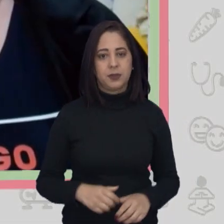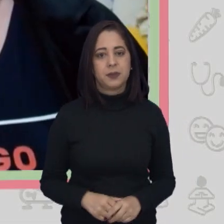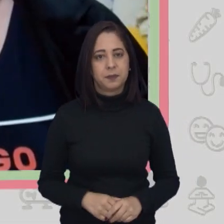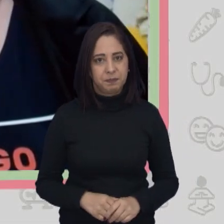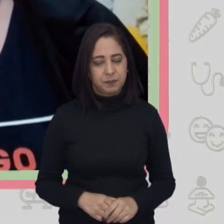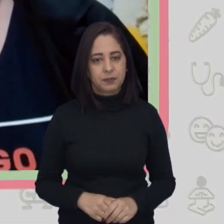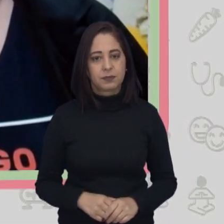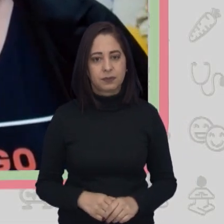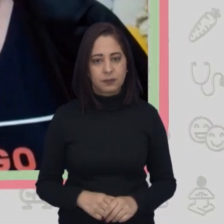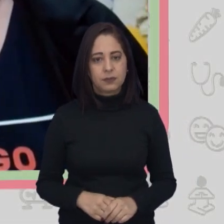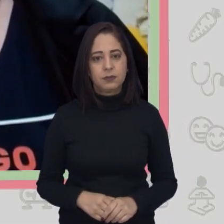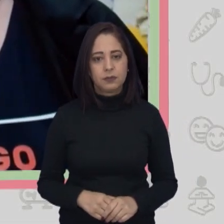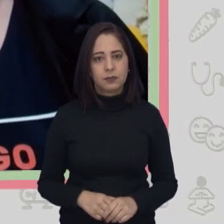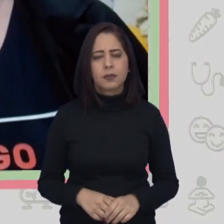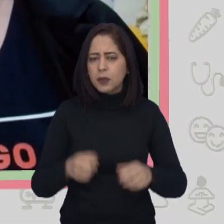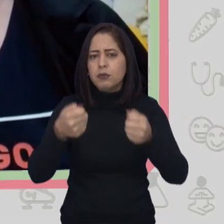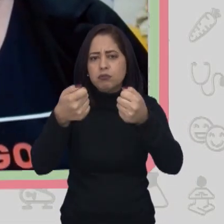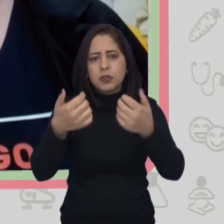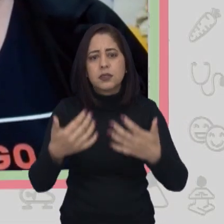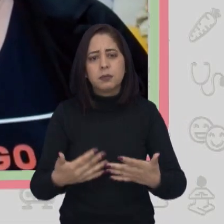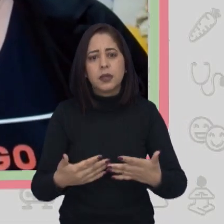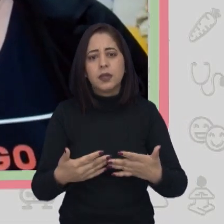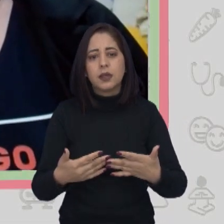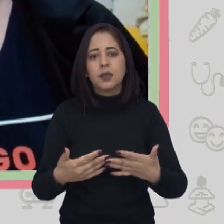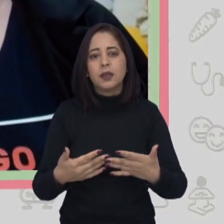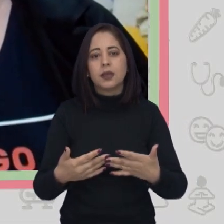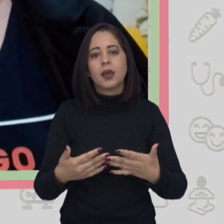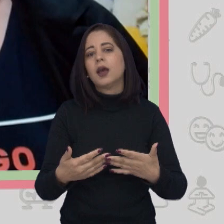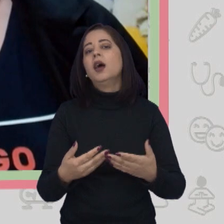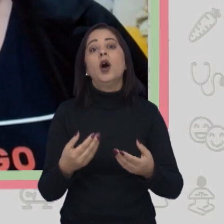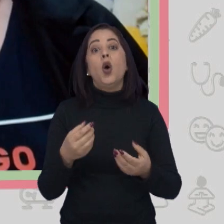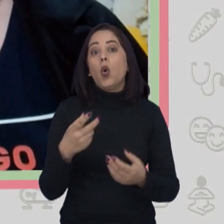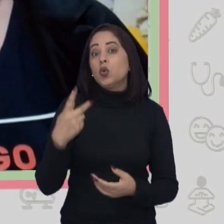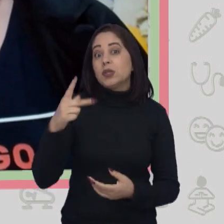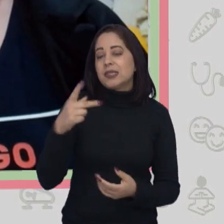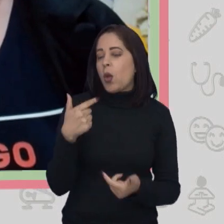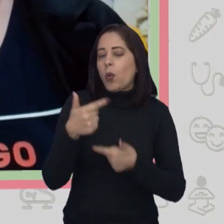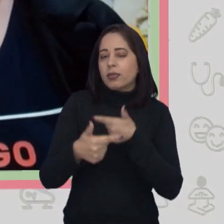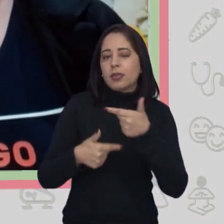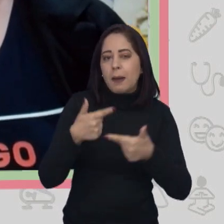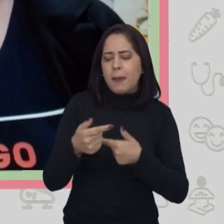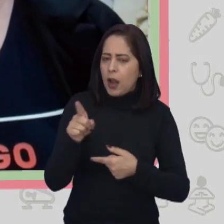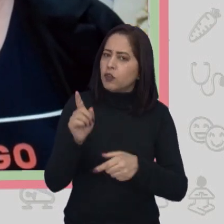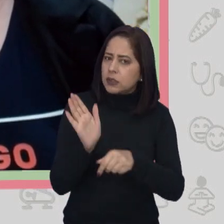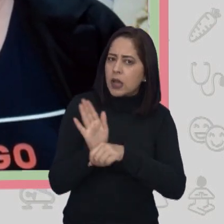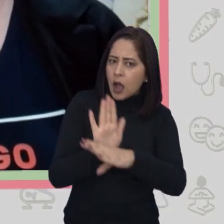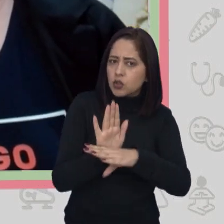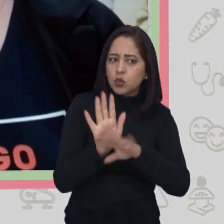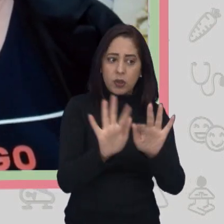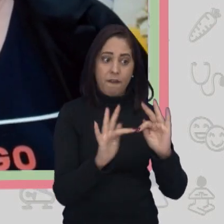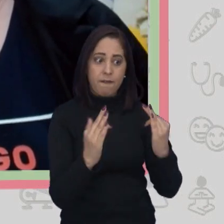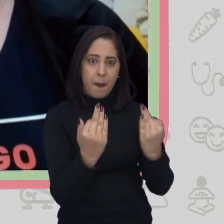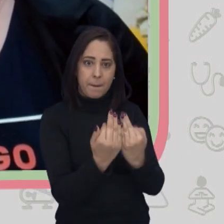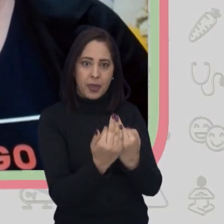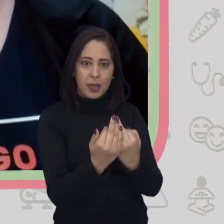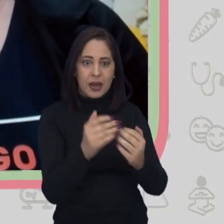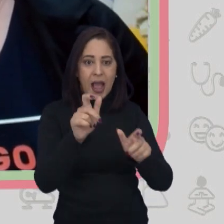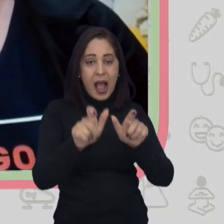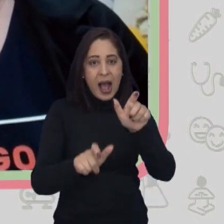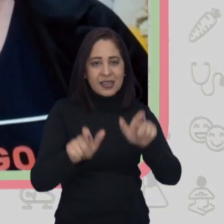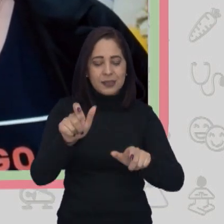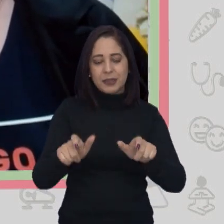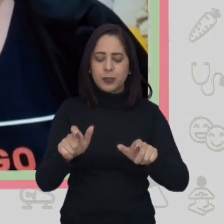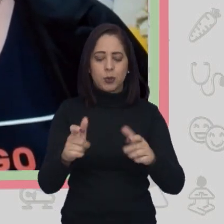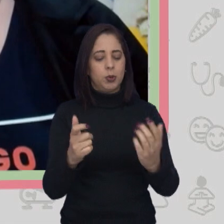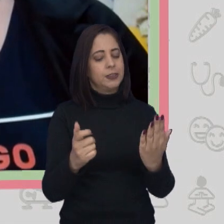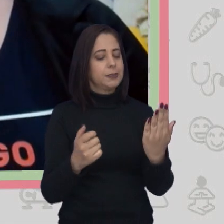Tá certo, Ale. Conta pra gente, fala um pouquinho sobre esse trabalho. Você ajuda as pessoas e as famílias a fazerem as pazes